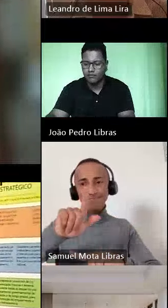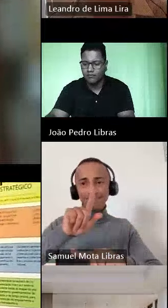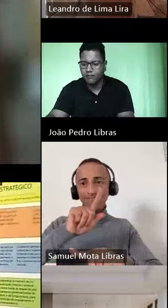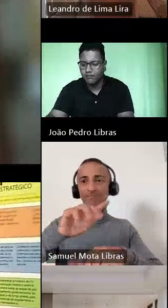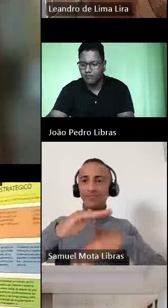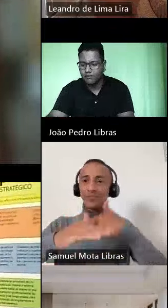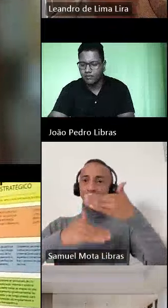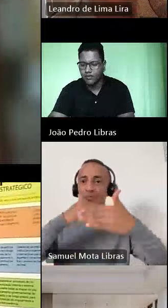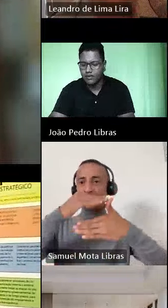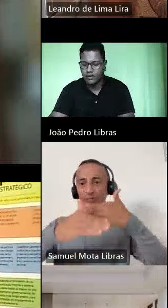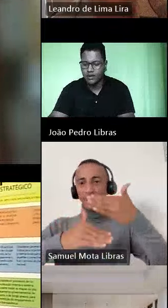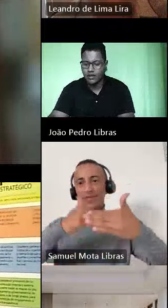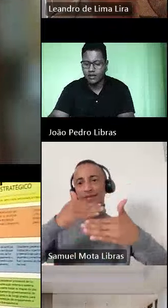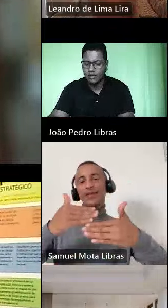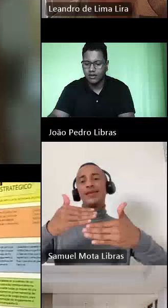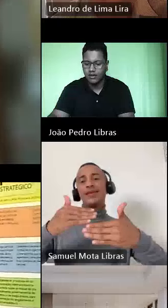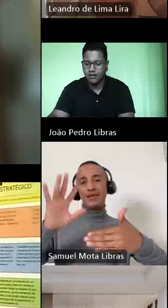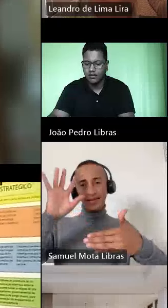a decisão